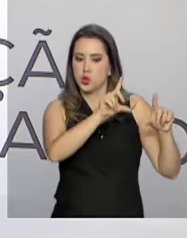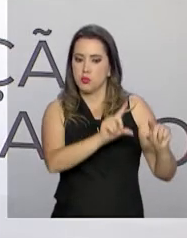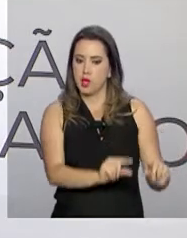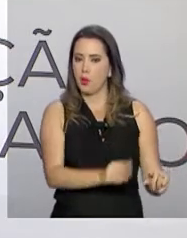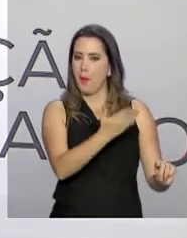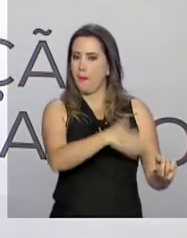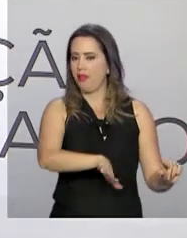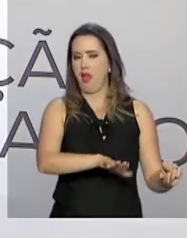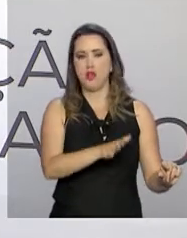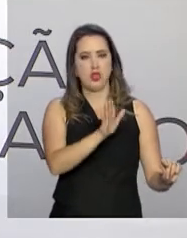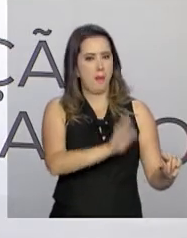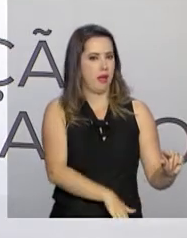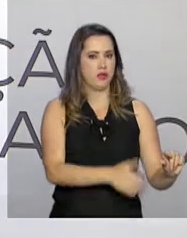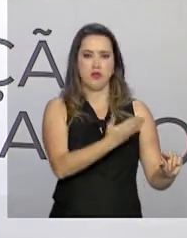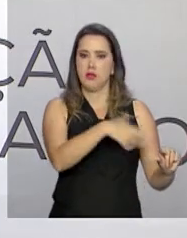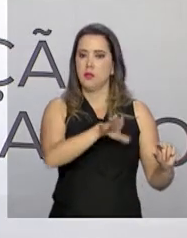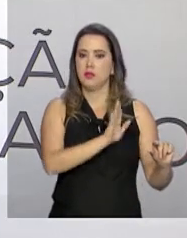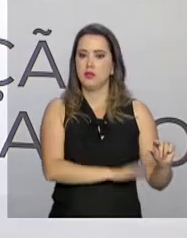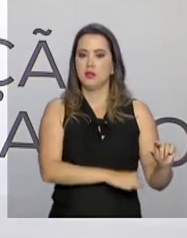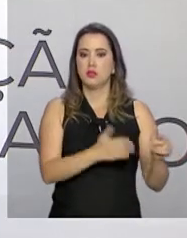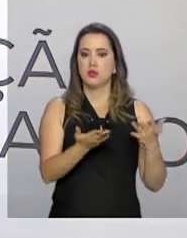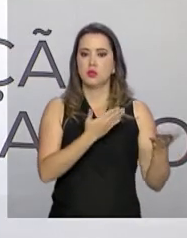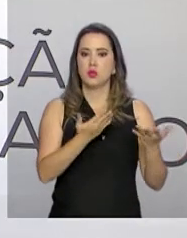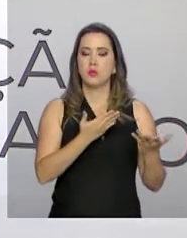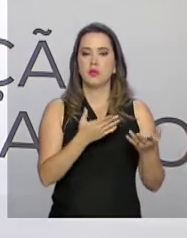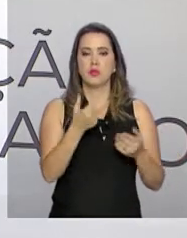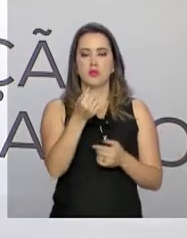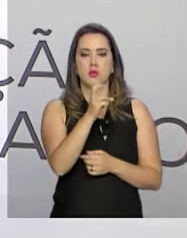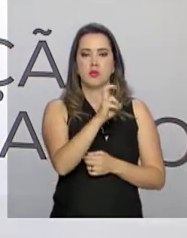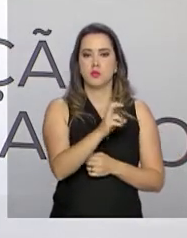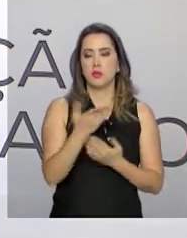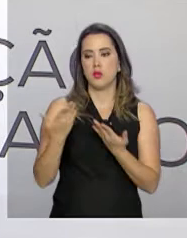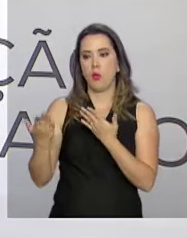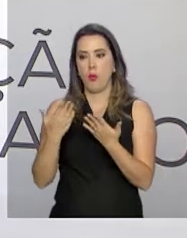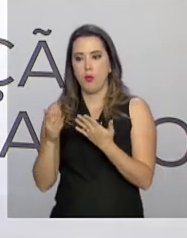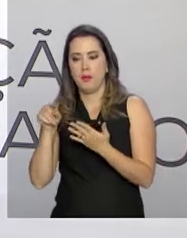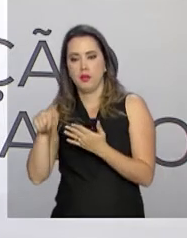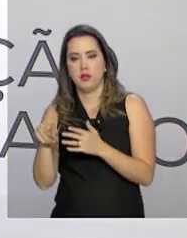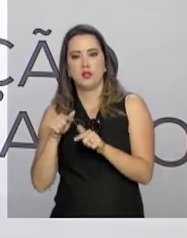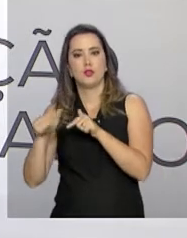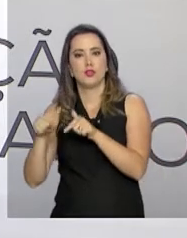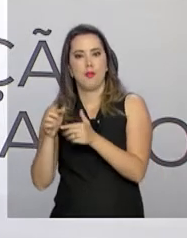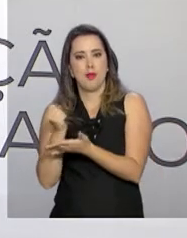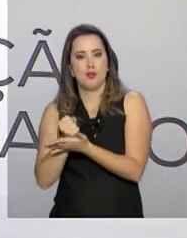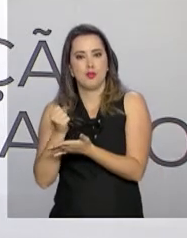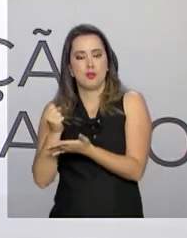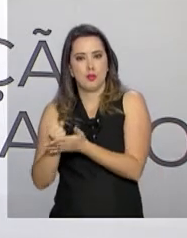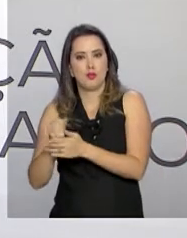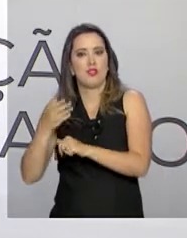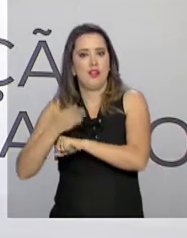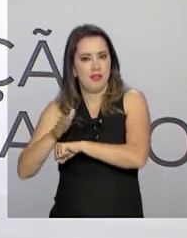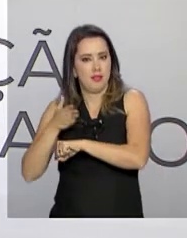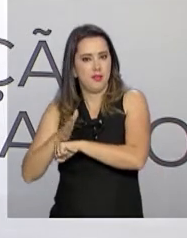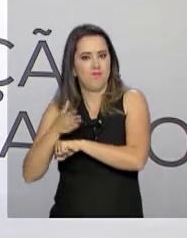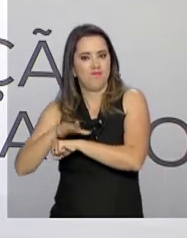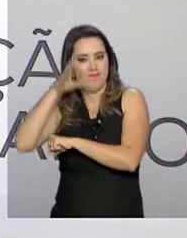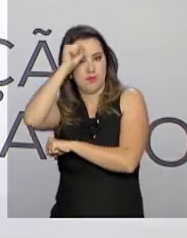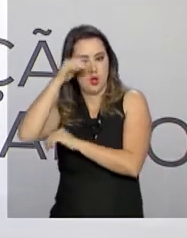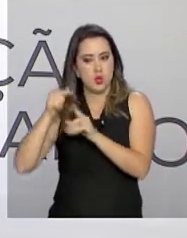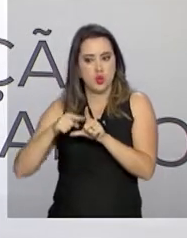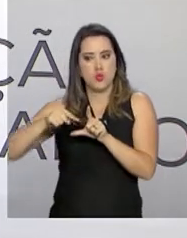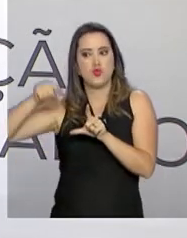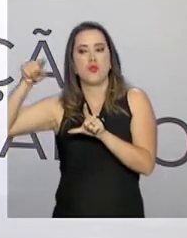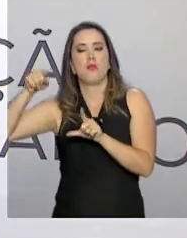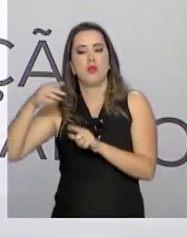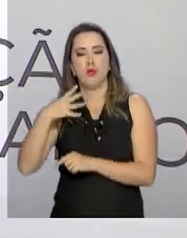do que havia em 2005 do que há hoje enquanto o número de aprendizes subiu a cerca de 300 400 por cento